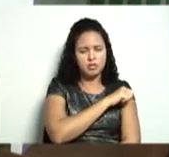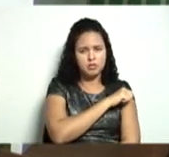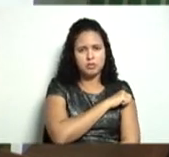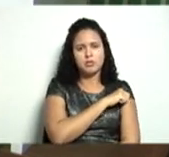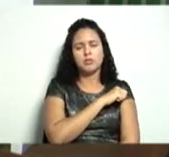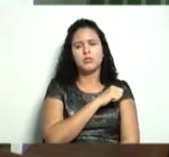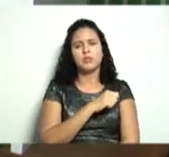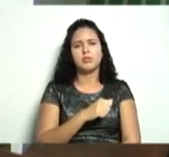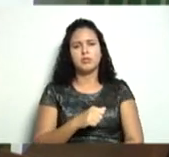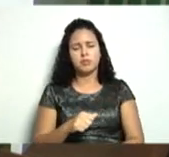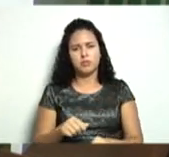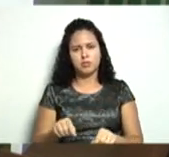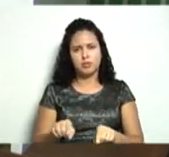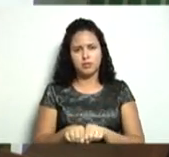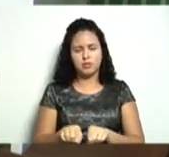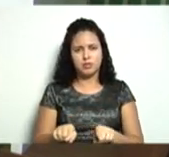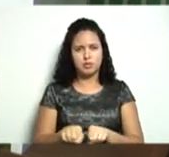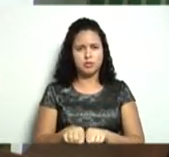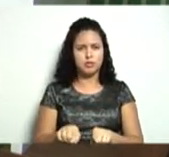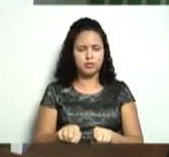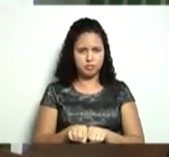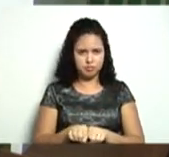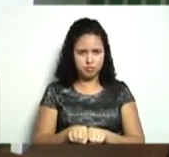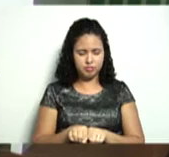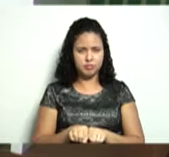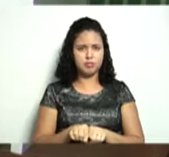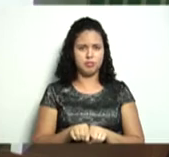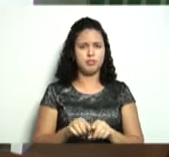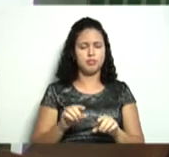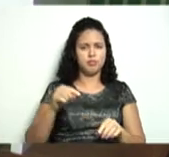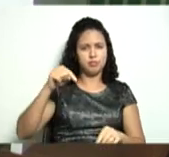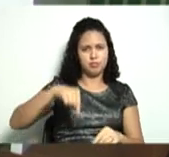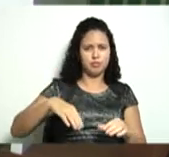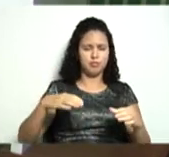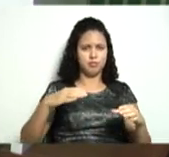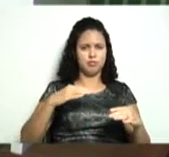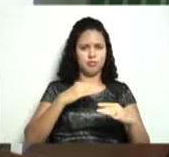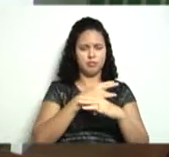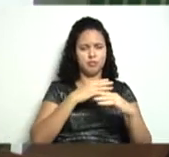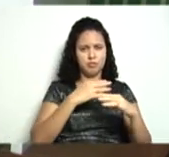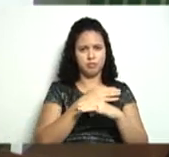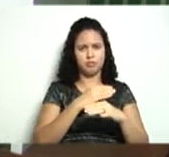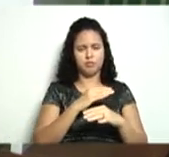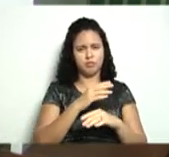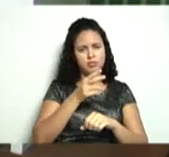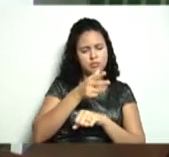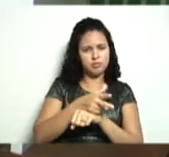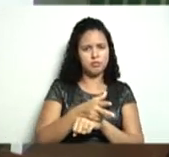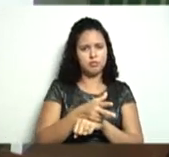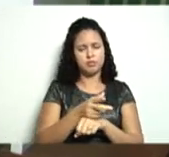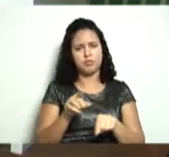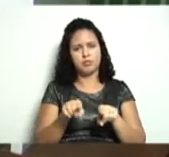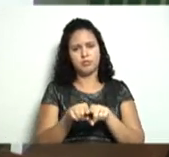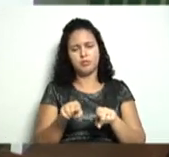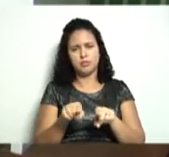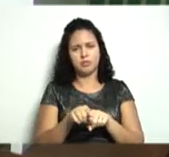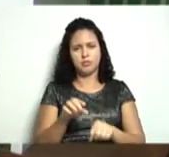aqui, quem está na mesma cidade aqui do local da gravação, a Escola Albino Butner. Eles estão no Distrito